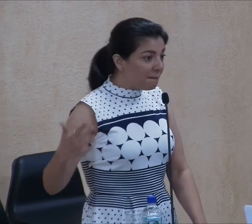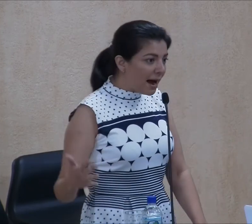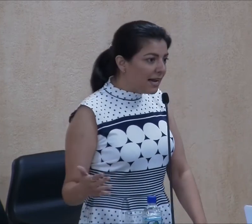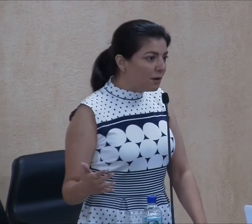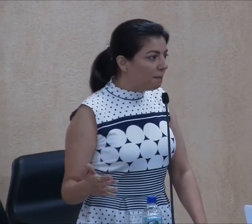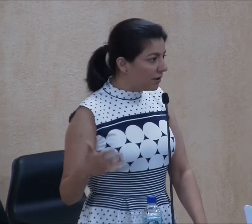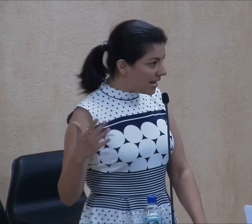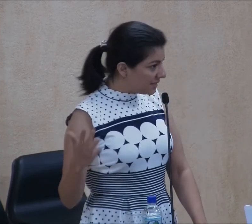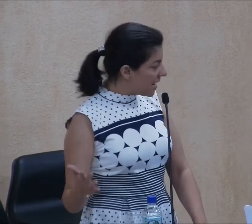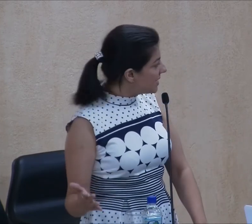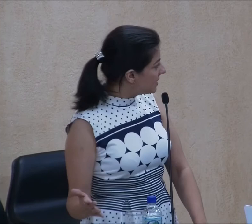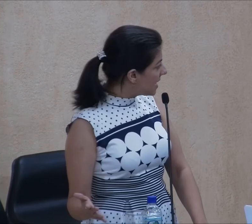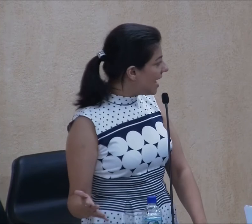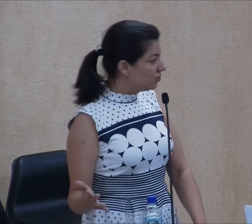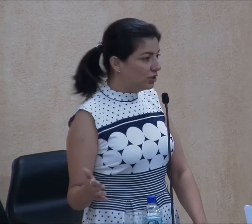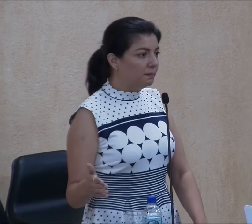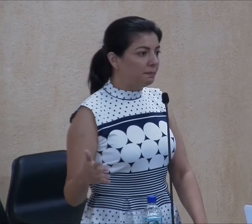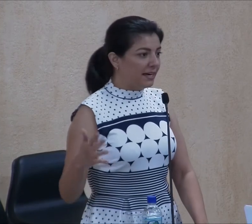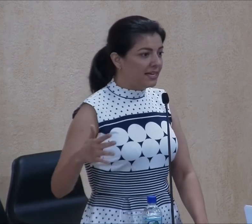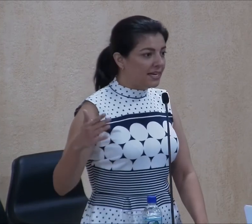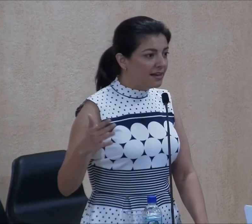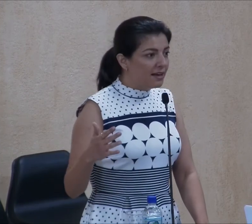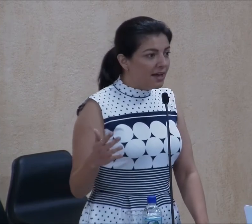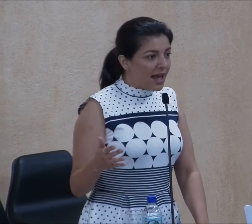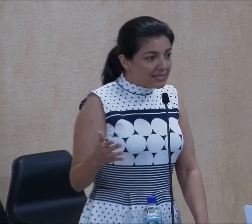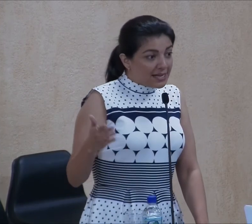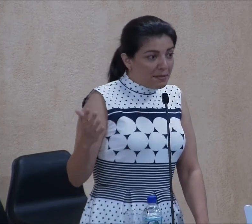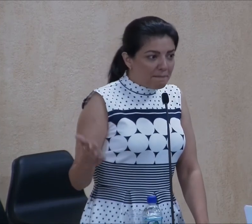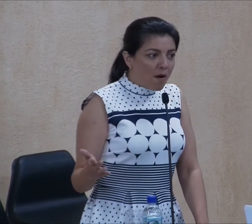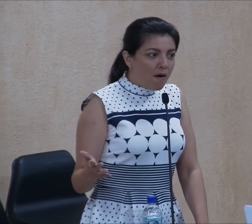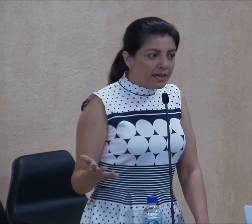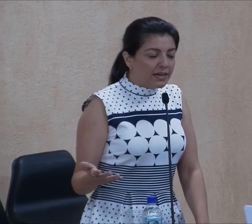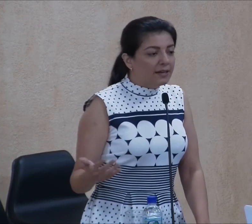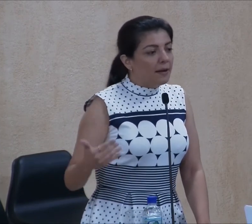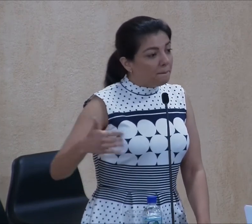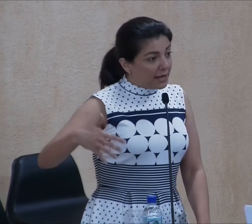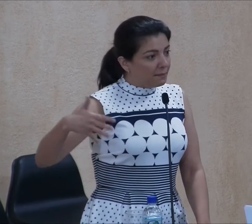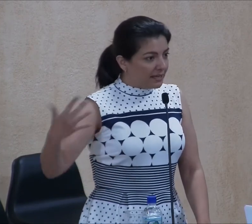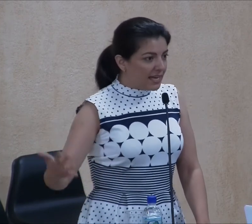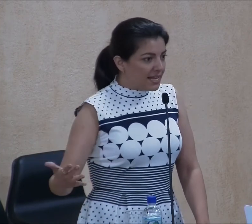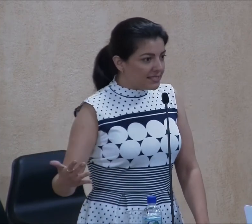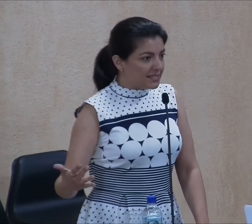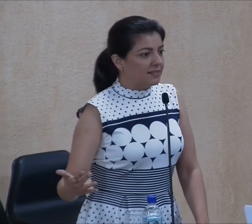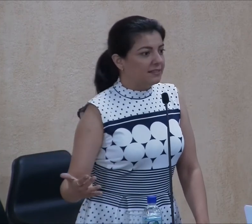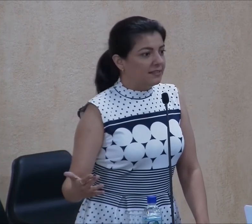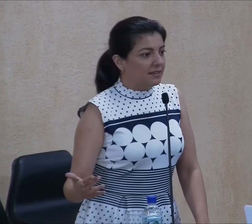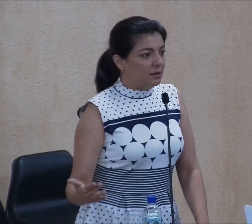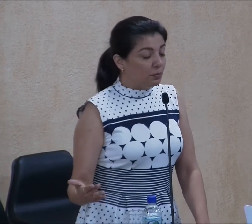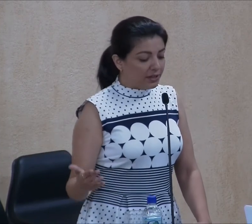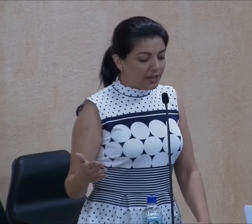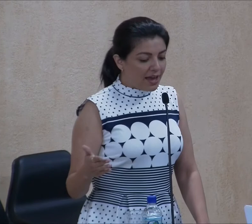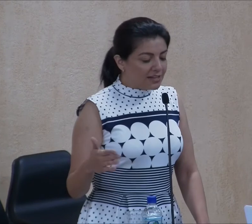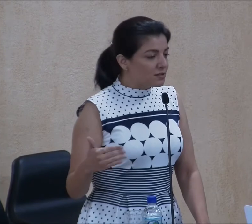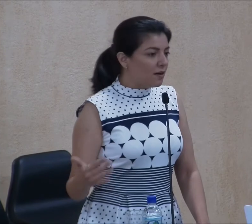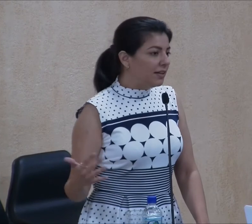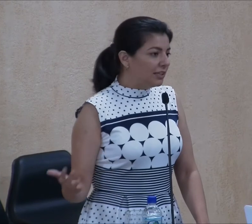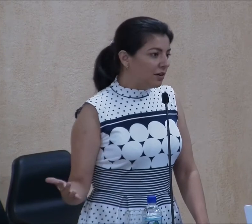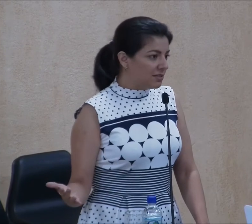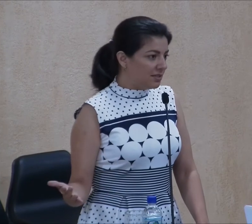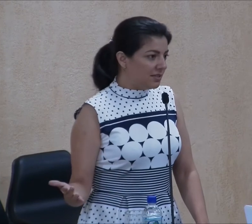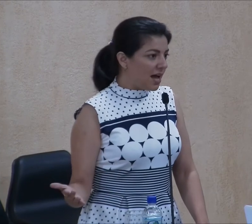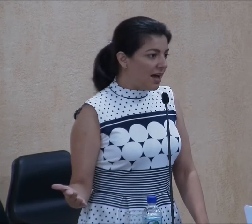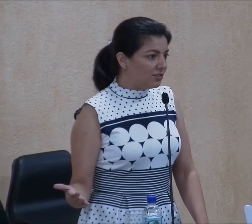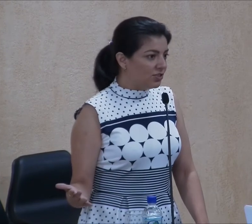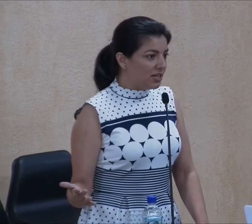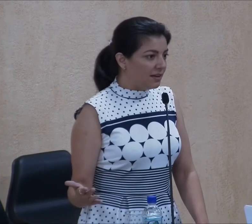que trabalham por esse resgate, para que essa memória permaneça, porque a história da